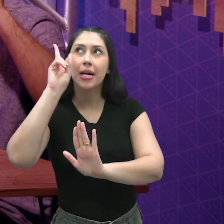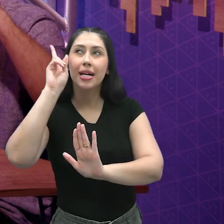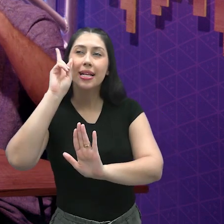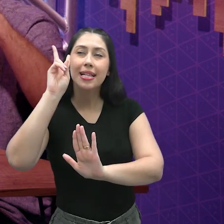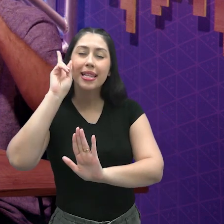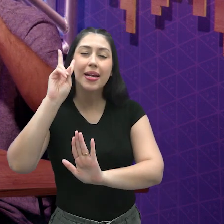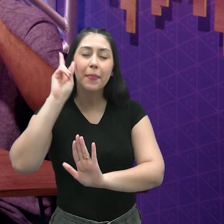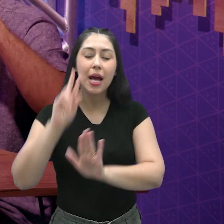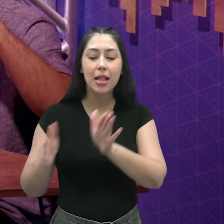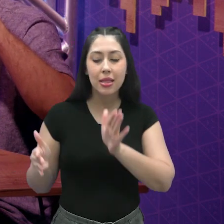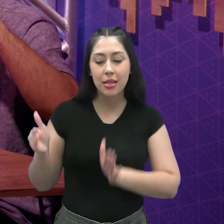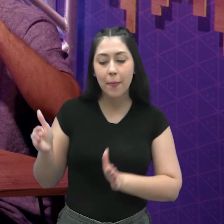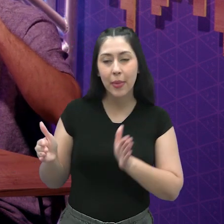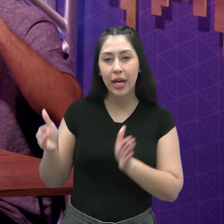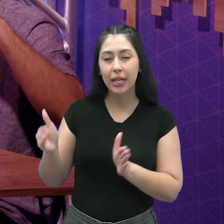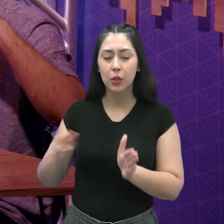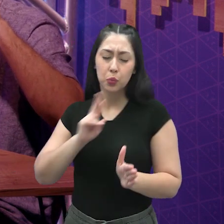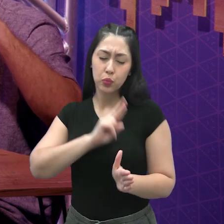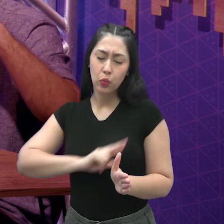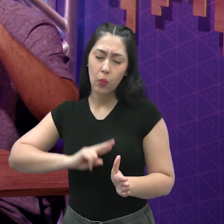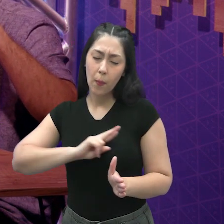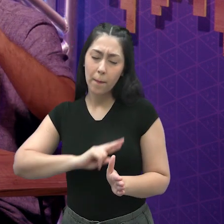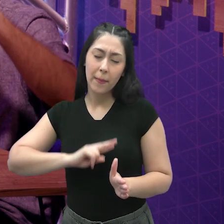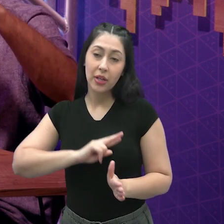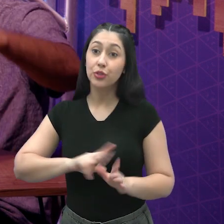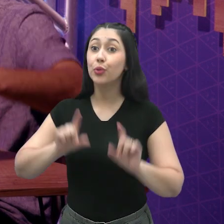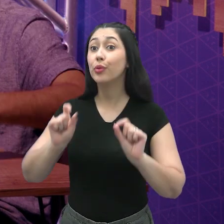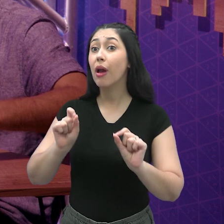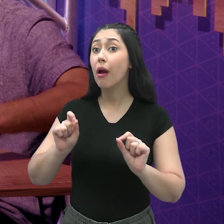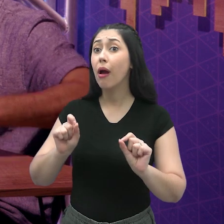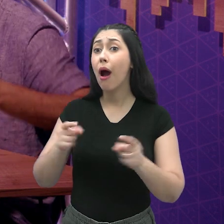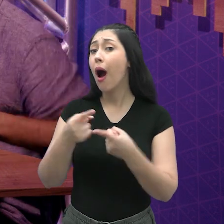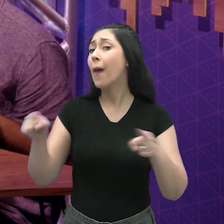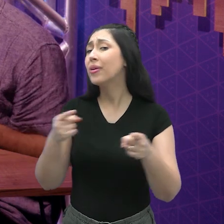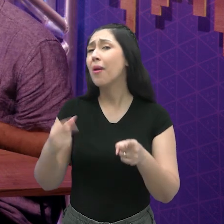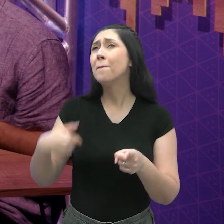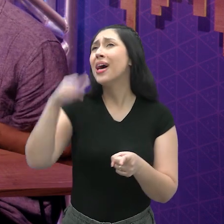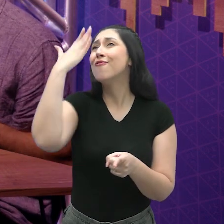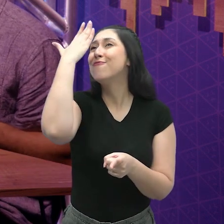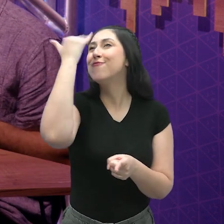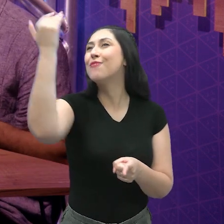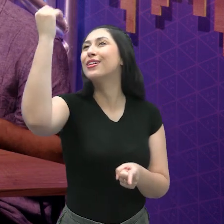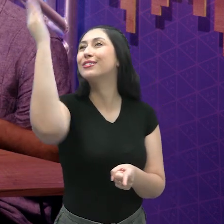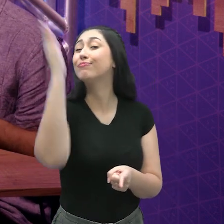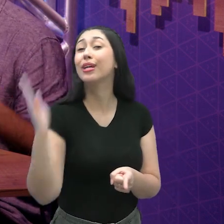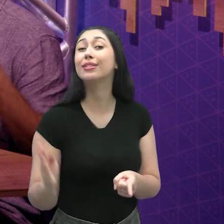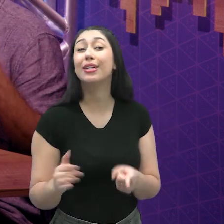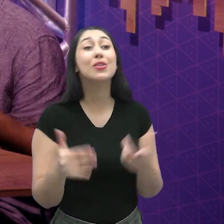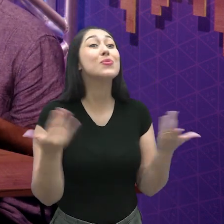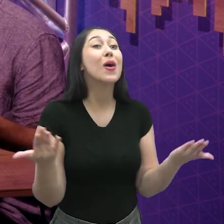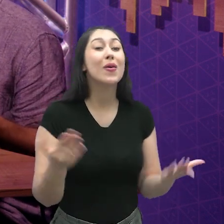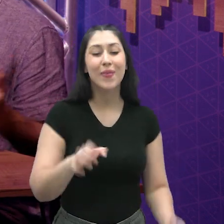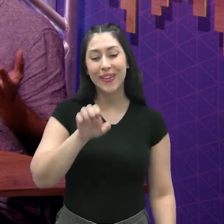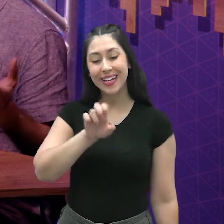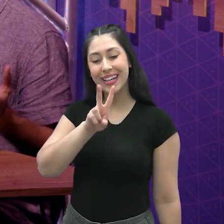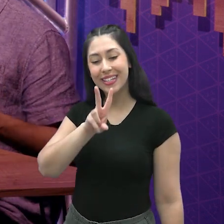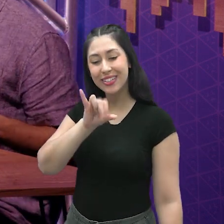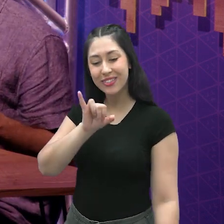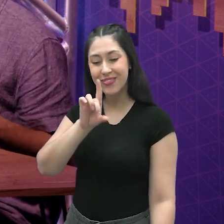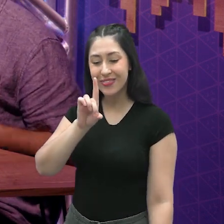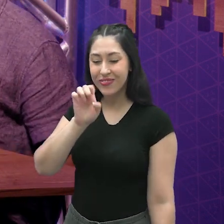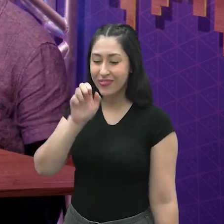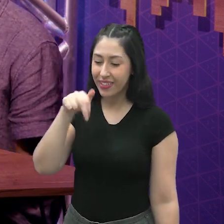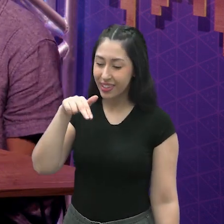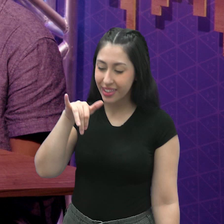memória aí essa fase do sertanejo romântico é o hino nacional brasileiro. Não que podia é ser outro. Evidências. Quem